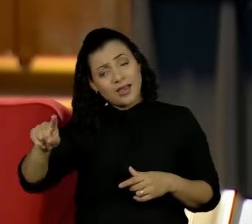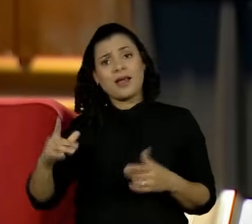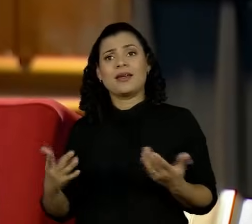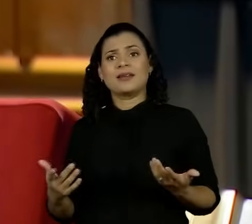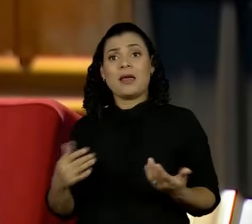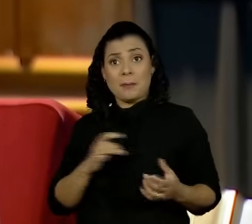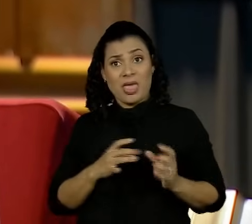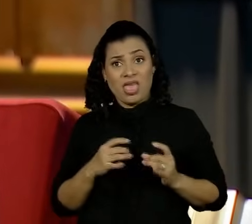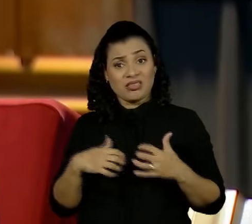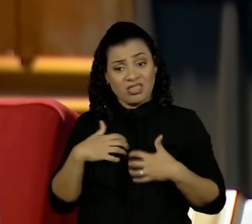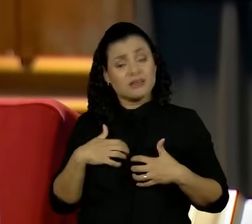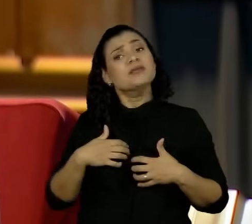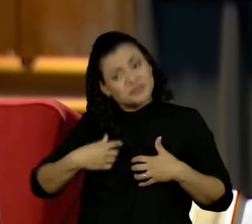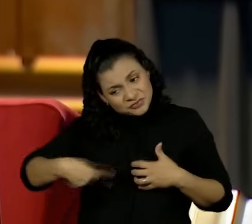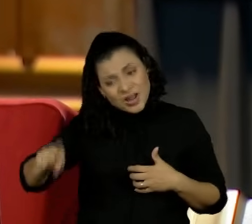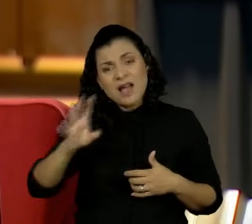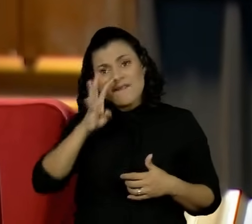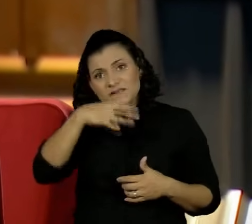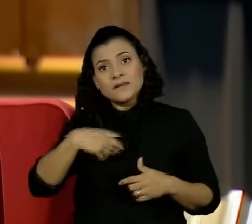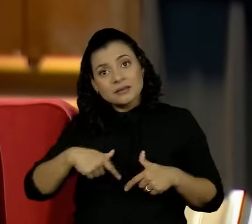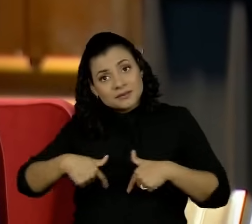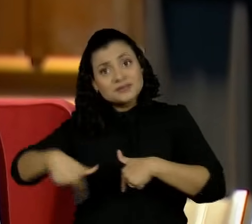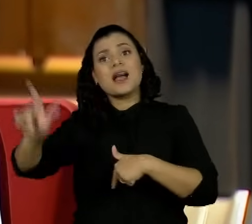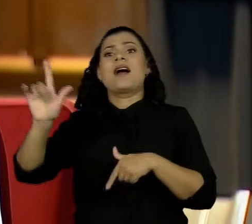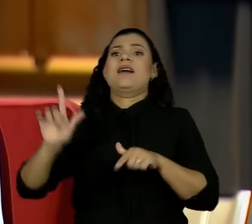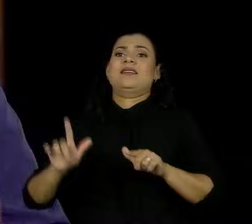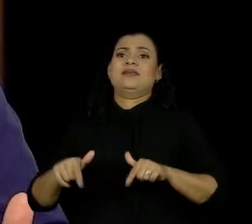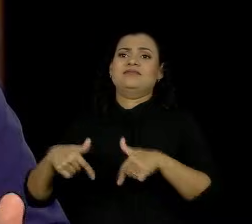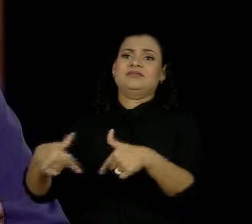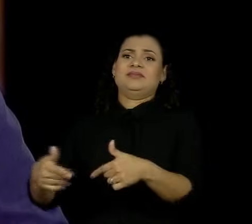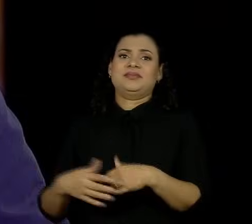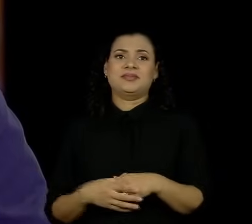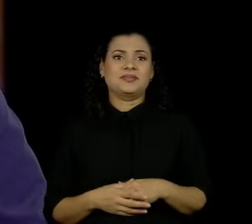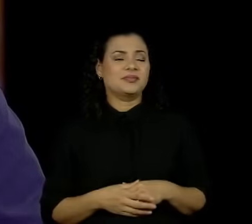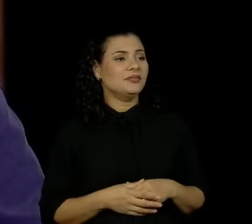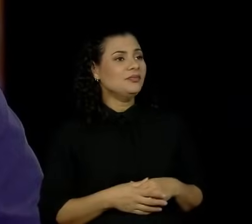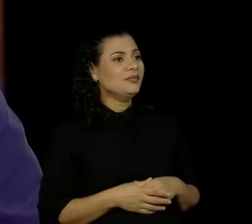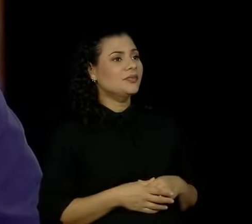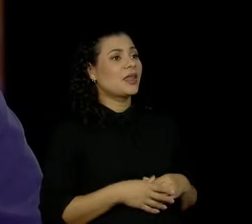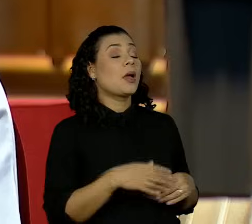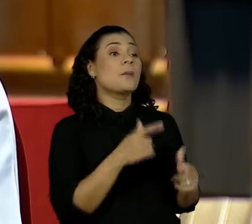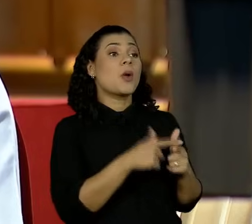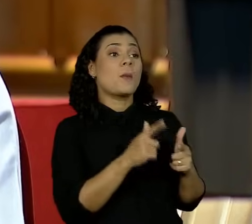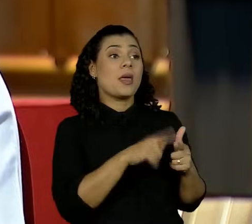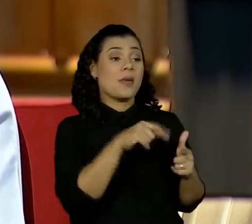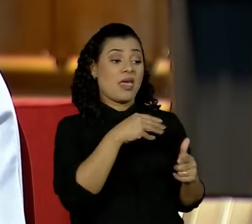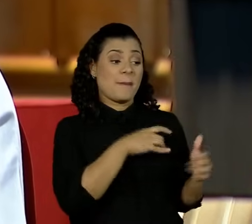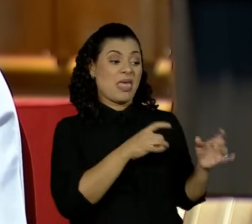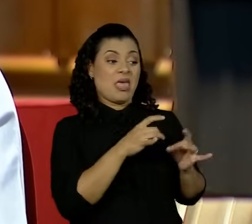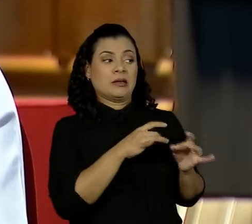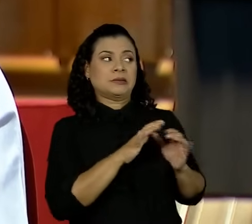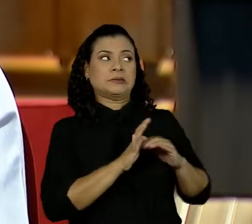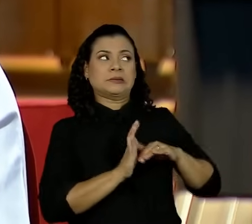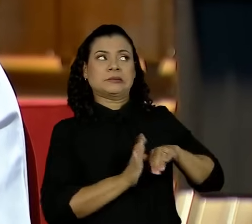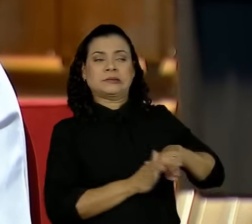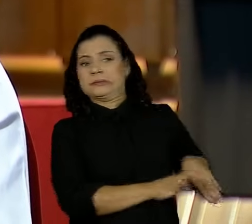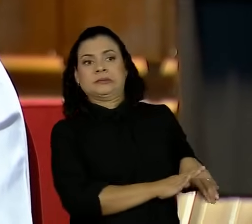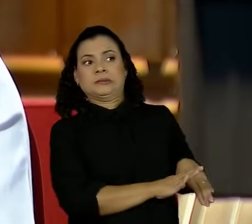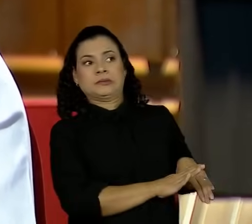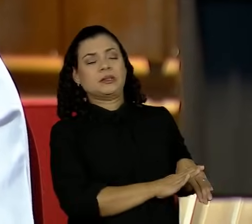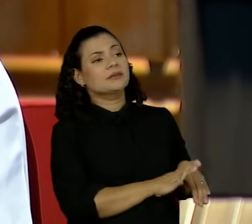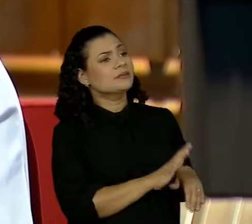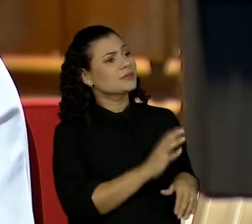se não der, vai com medo mesmo, né? Fugir dele é que é um problema. Eu né? acho que é, porque daí você